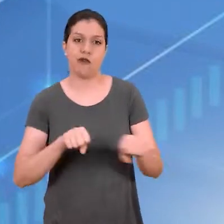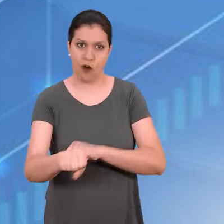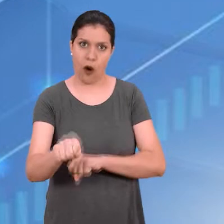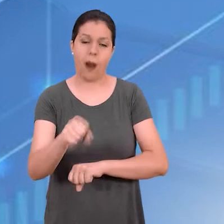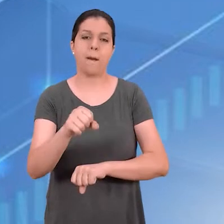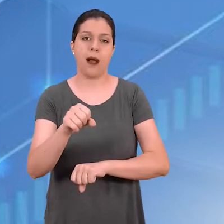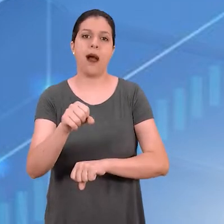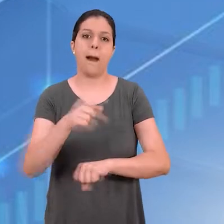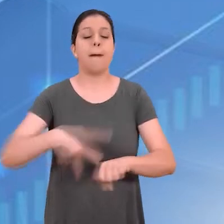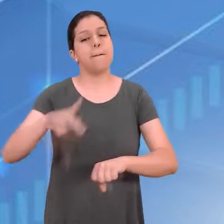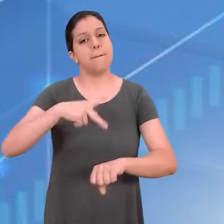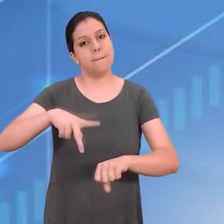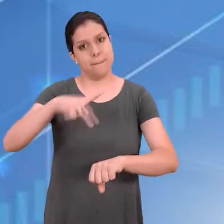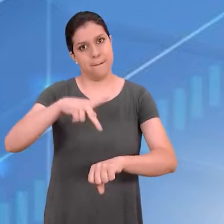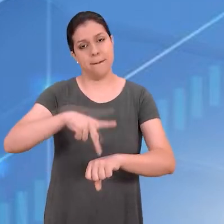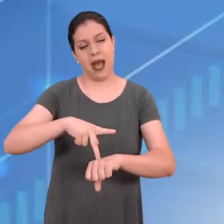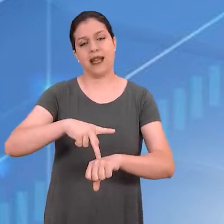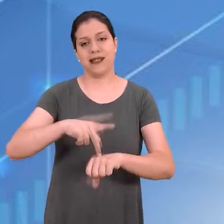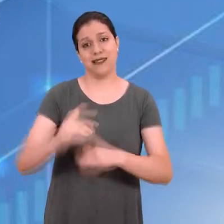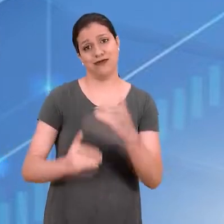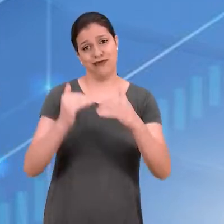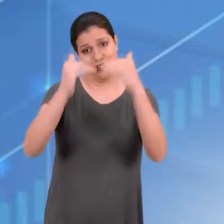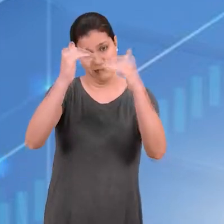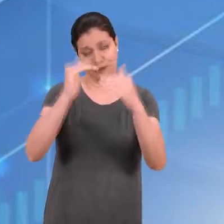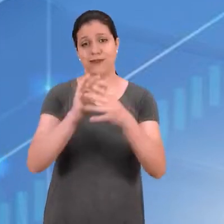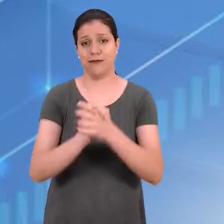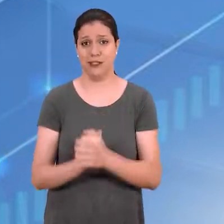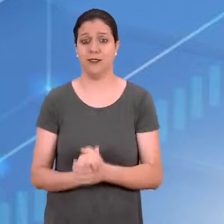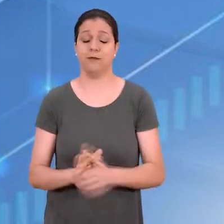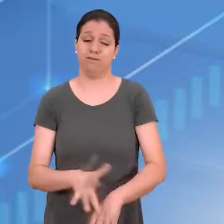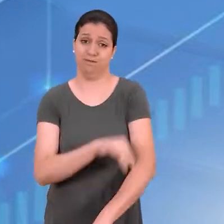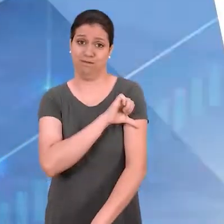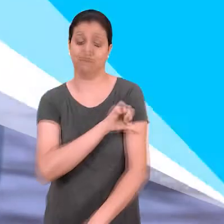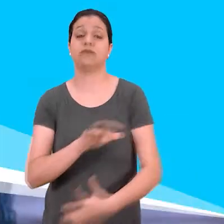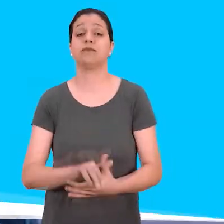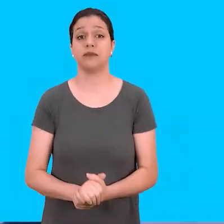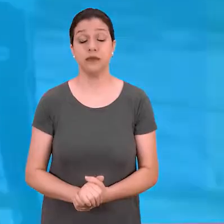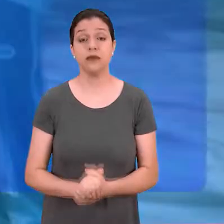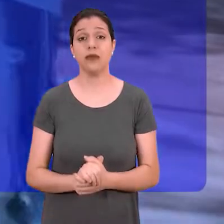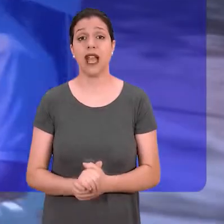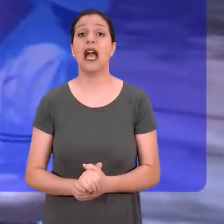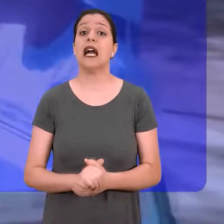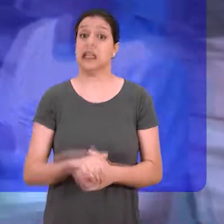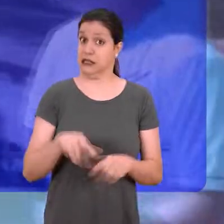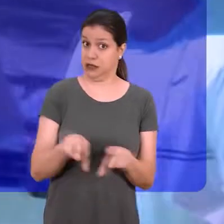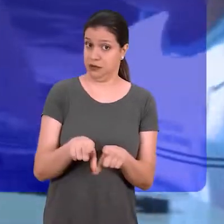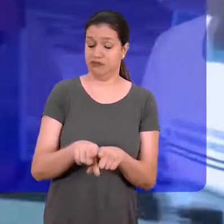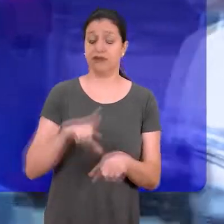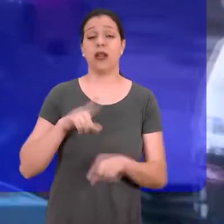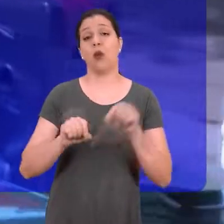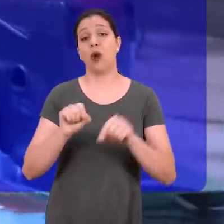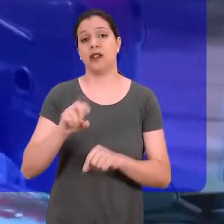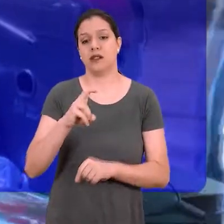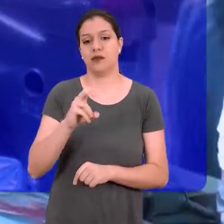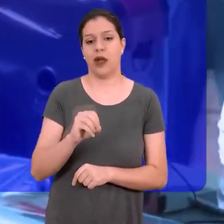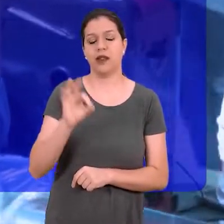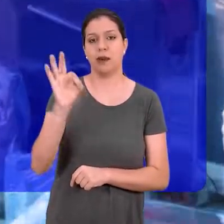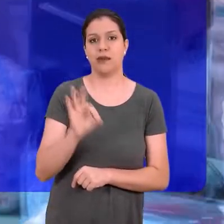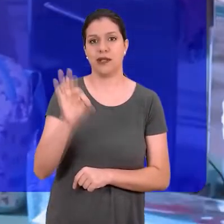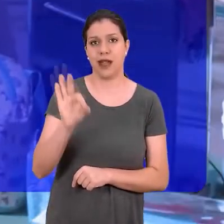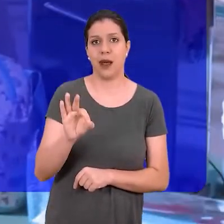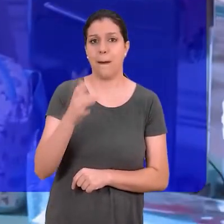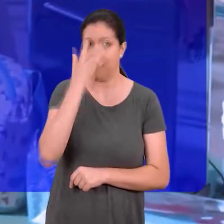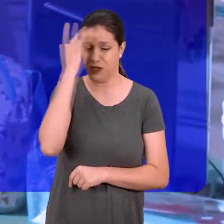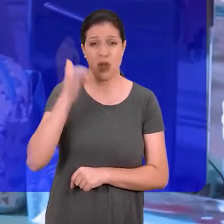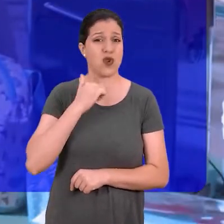nos países em desenvolvimento. Além disso, mais de 50% das pessoas com deficiência não